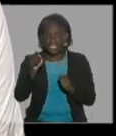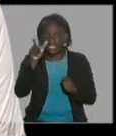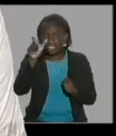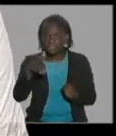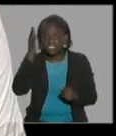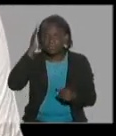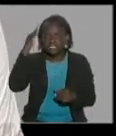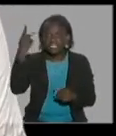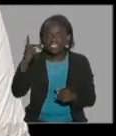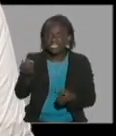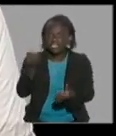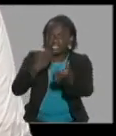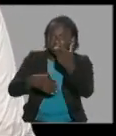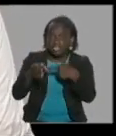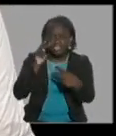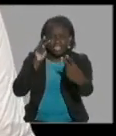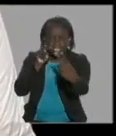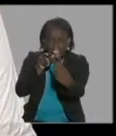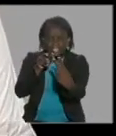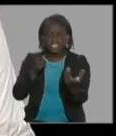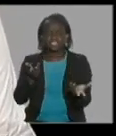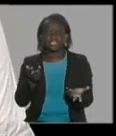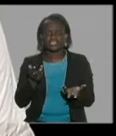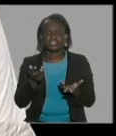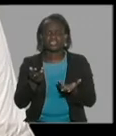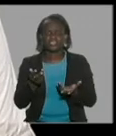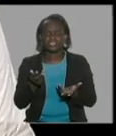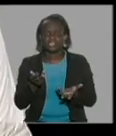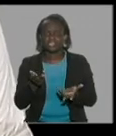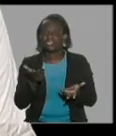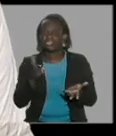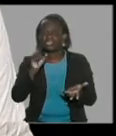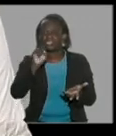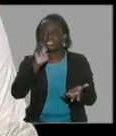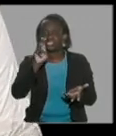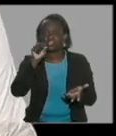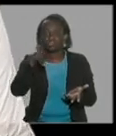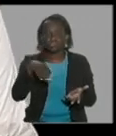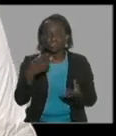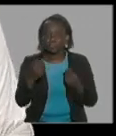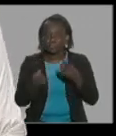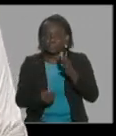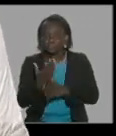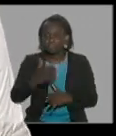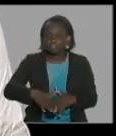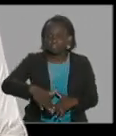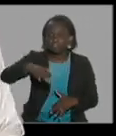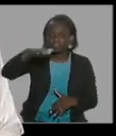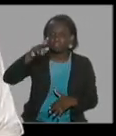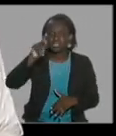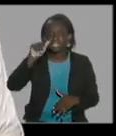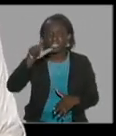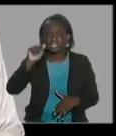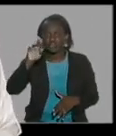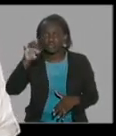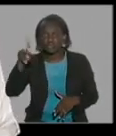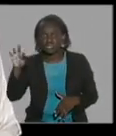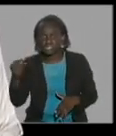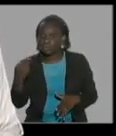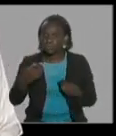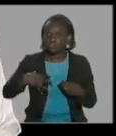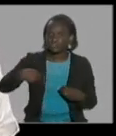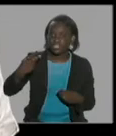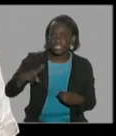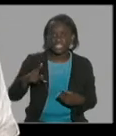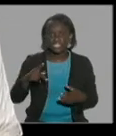Eu queria entrevistar o cara, queria ouvir dele, olhar no olho dele. E aí, Xion, como é que foi crescer lá na Calacuta? Como é que é ser filho do